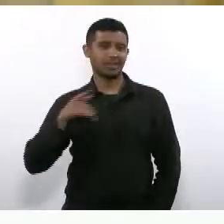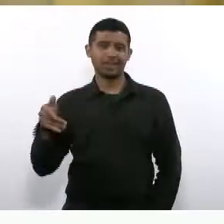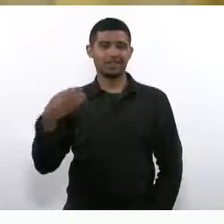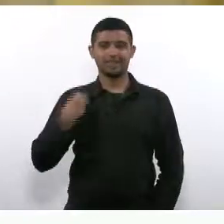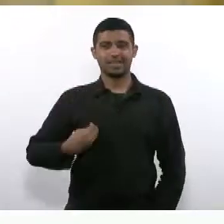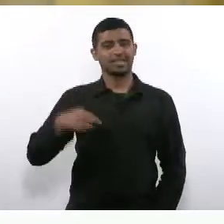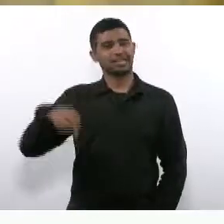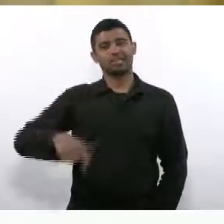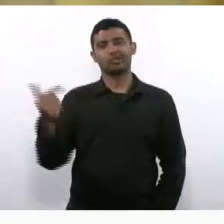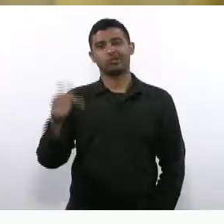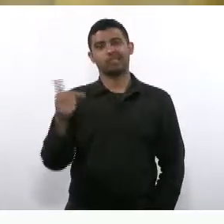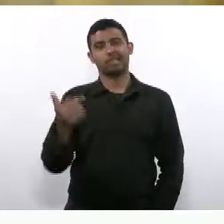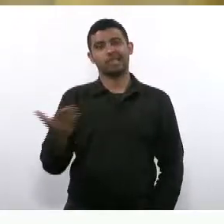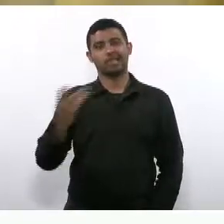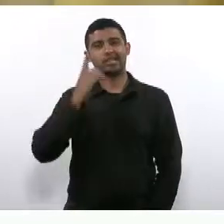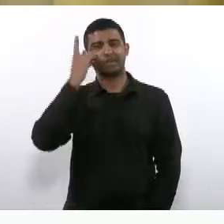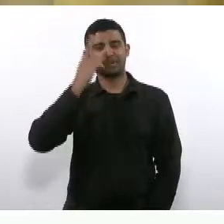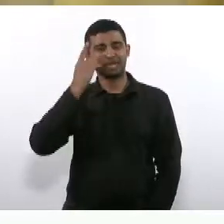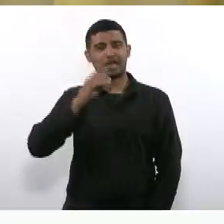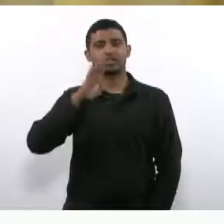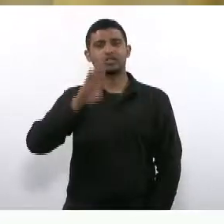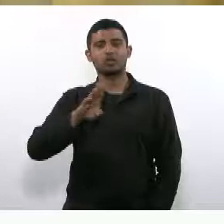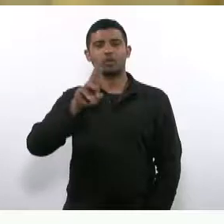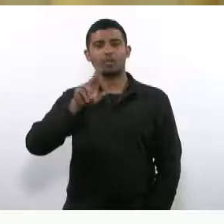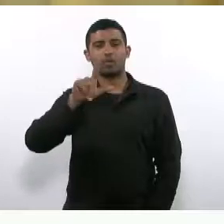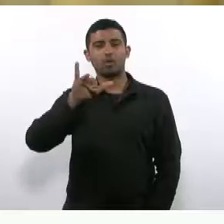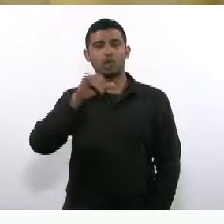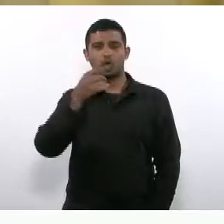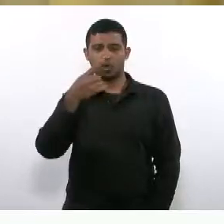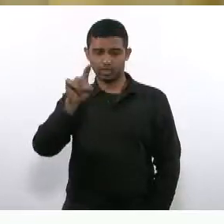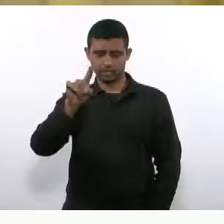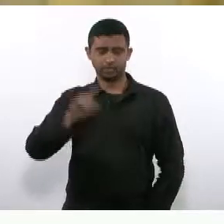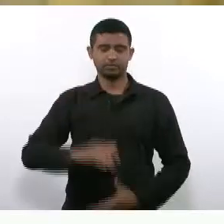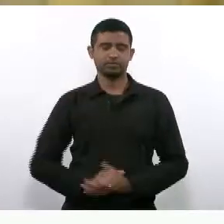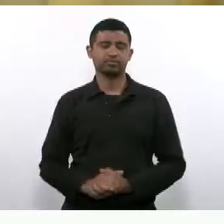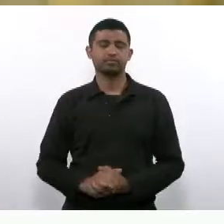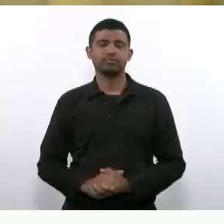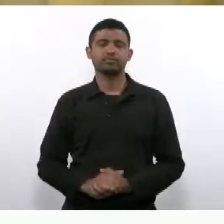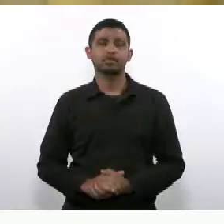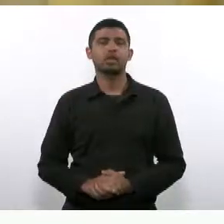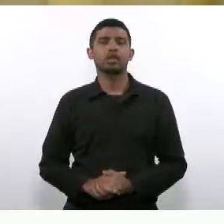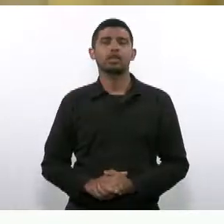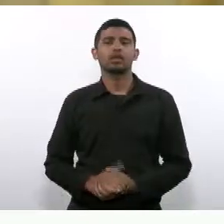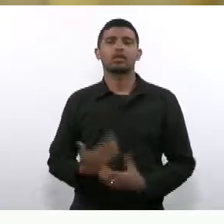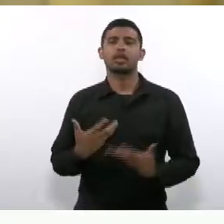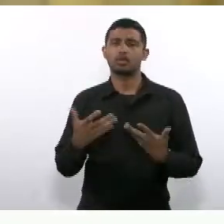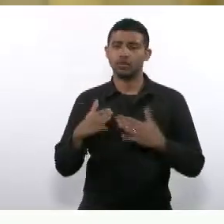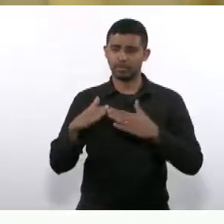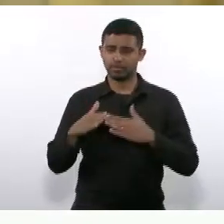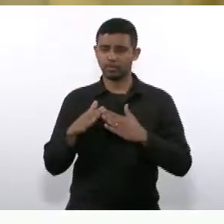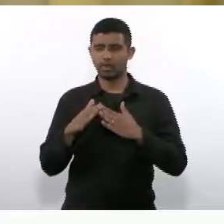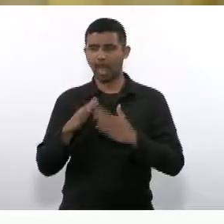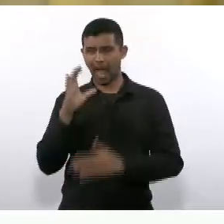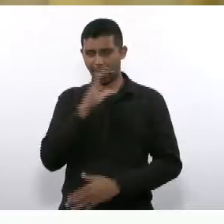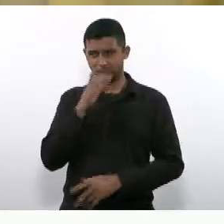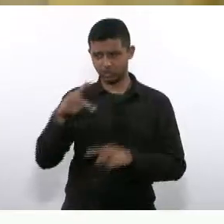Chicão Bulhões, mas eu gostaria de solicitar... A senhora me permite uma Sim. parte?